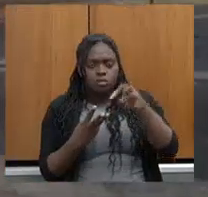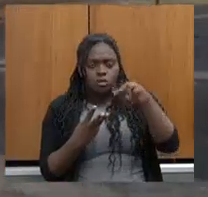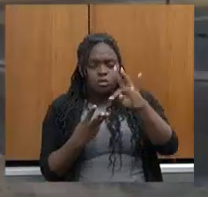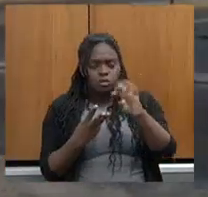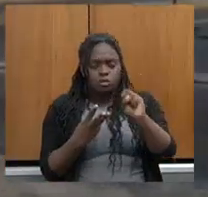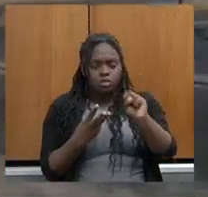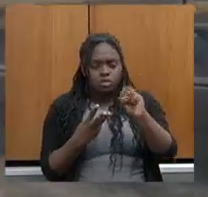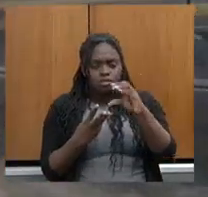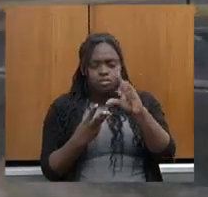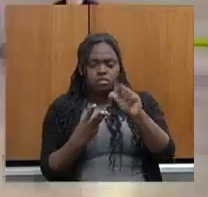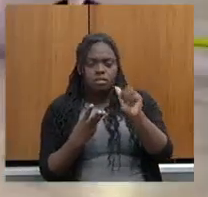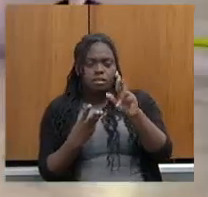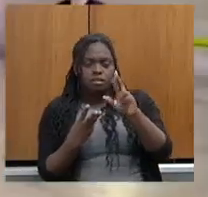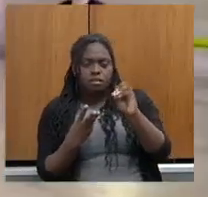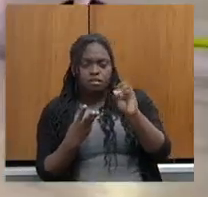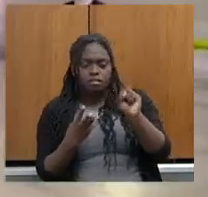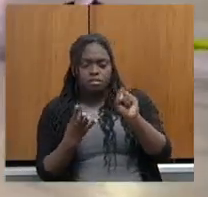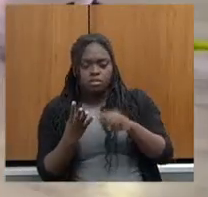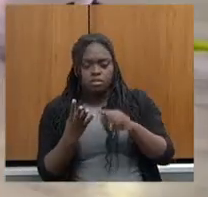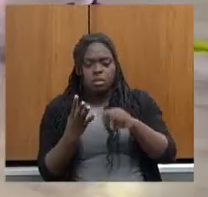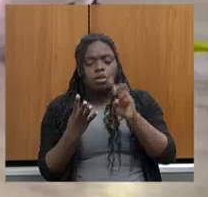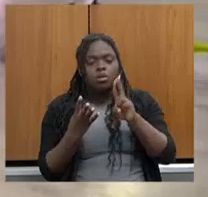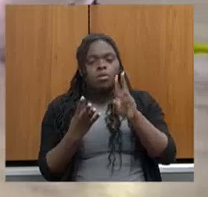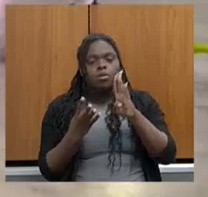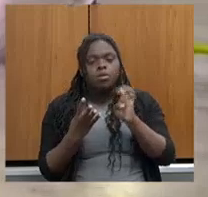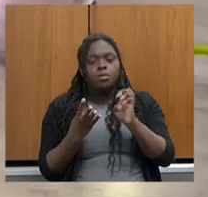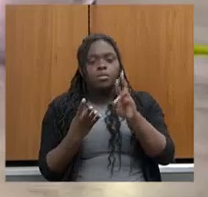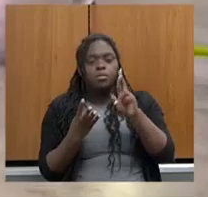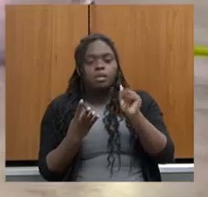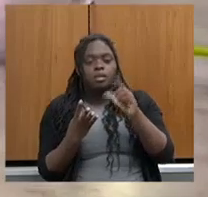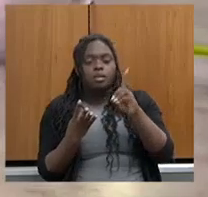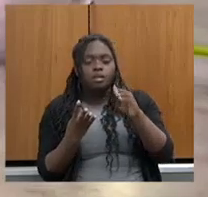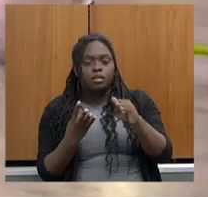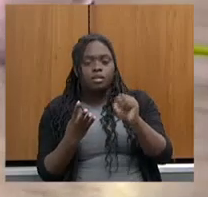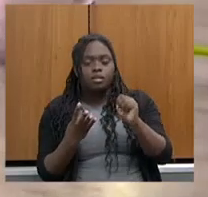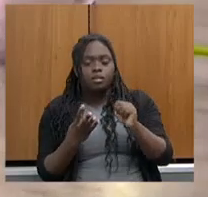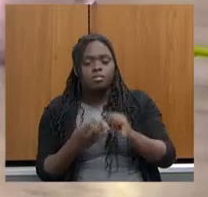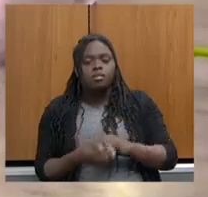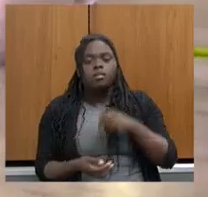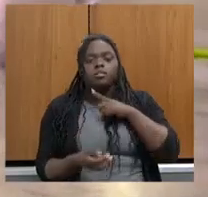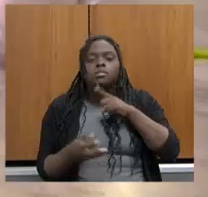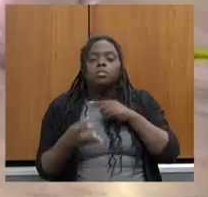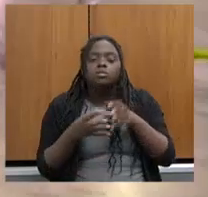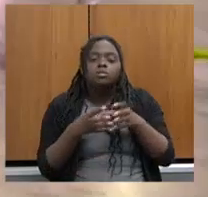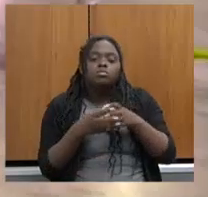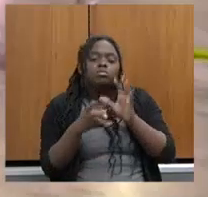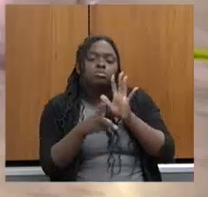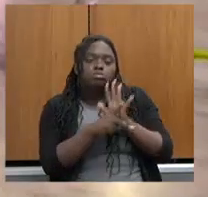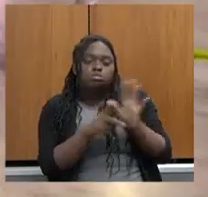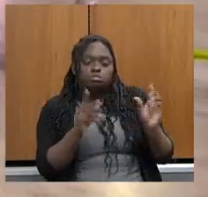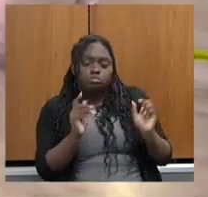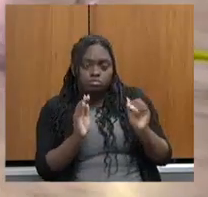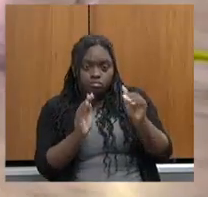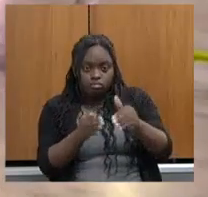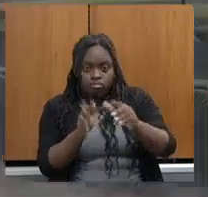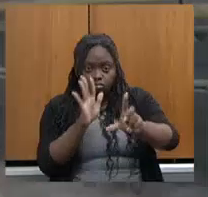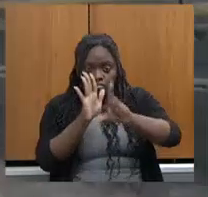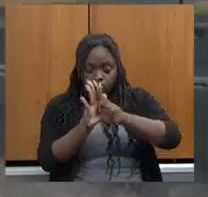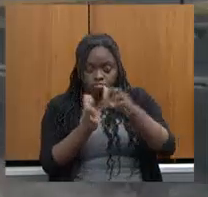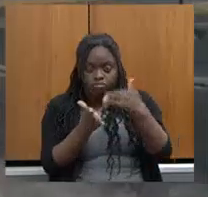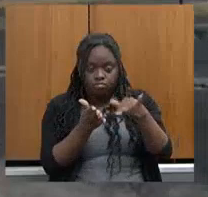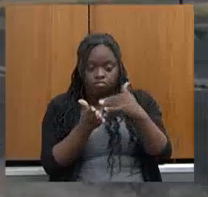temos um fluxo específico que é regulado pela central de leitos da escritório do estado de saúde